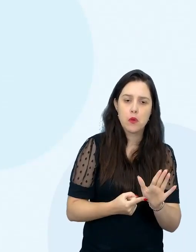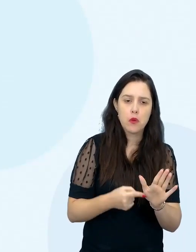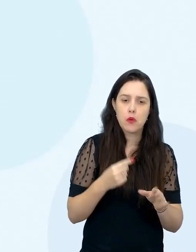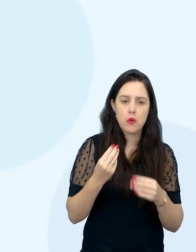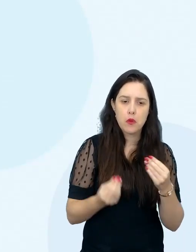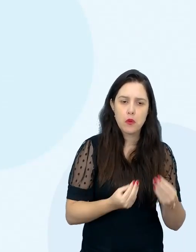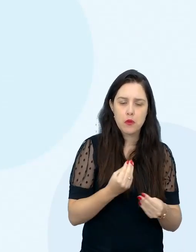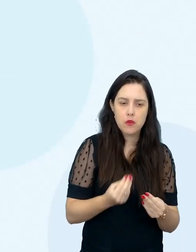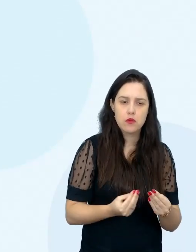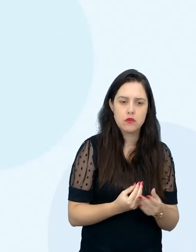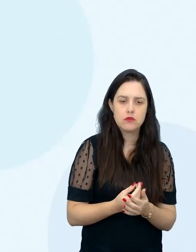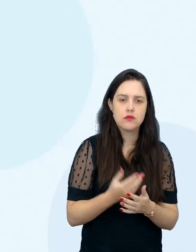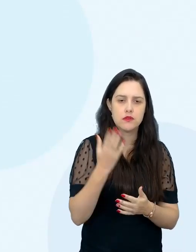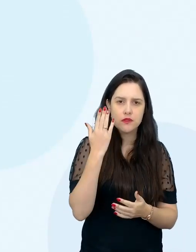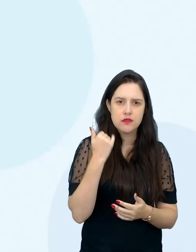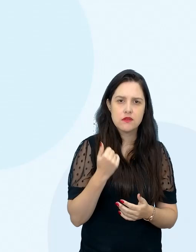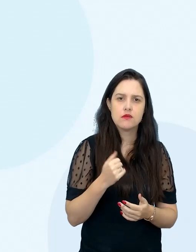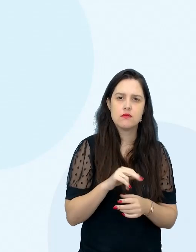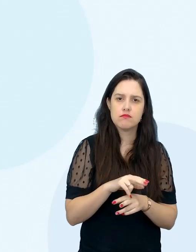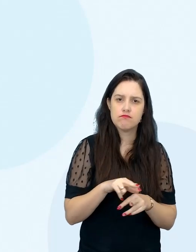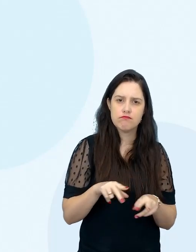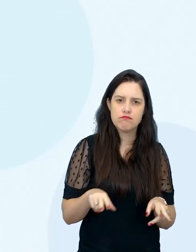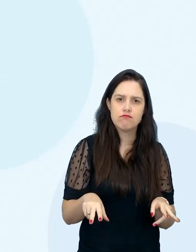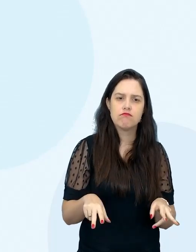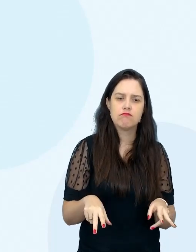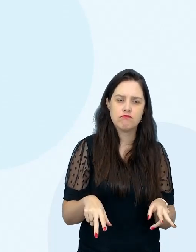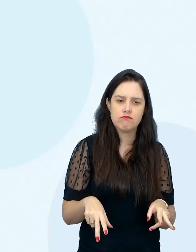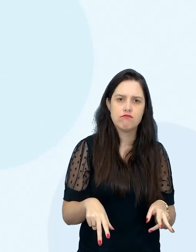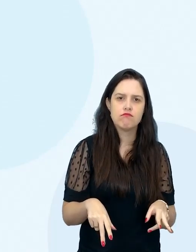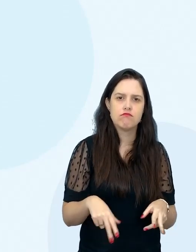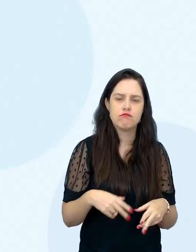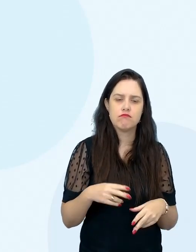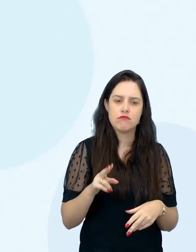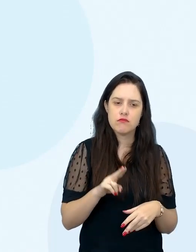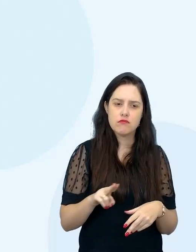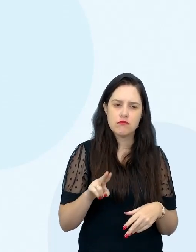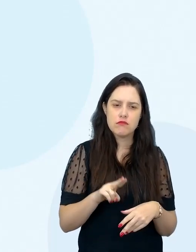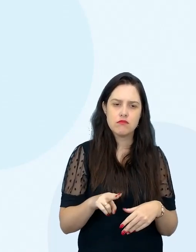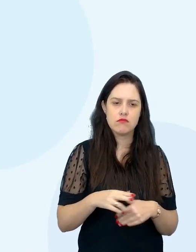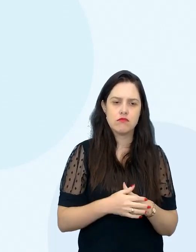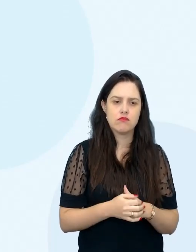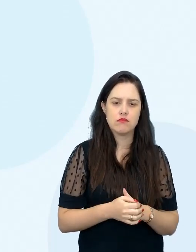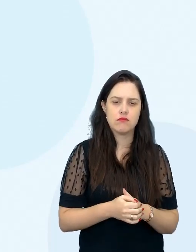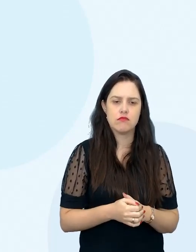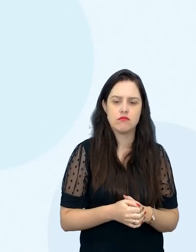pode ser uma apresentação em PowerPoint, que eles vão explicar como que eles conseguiram resolver o problema,